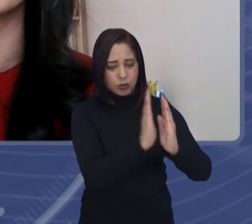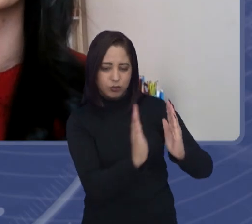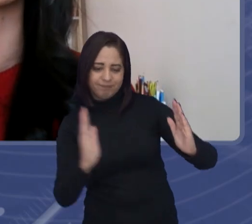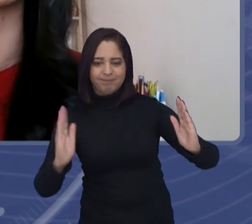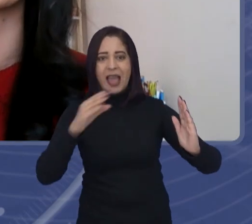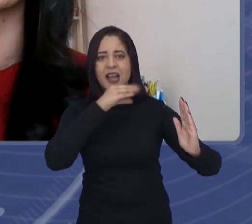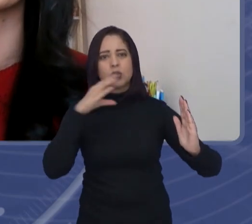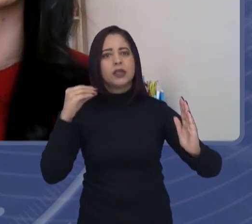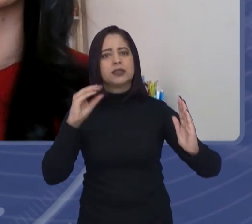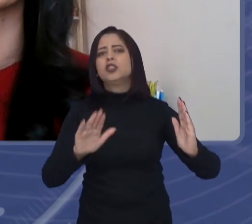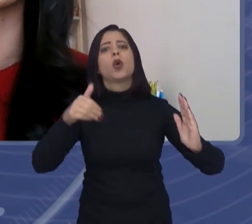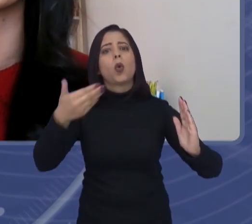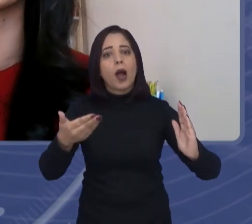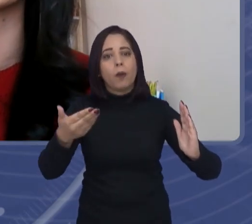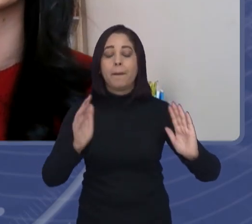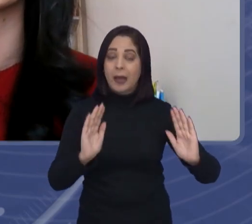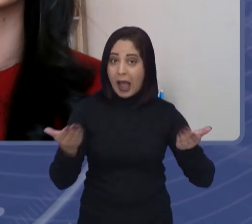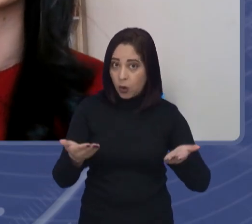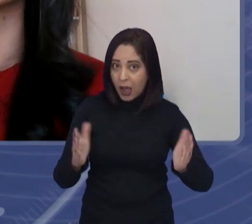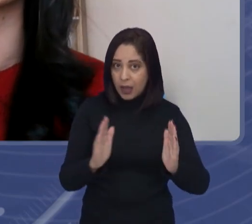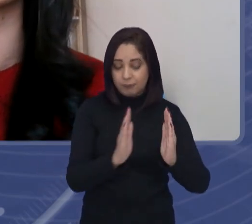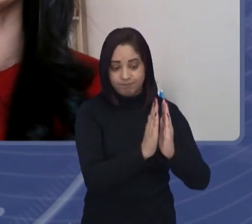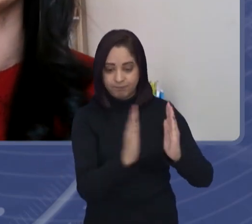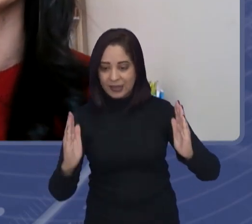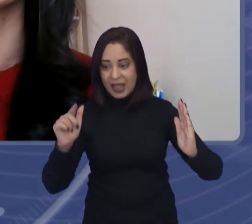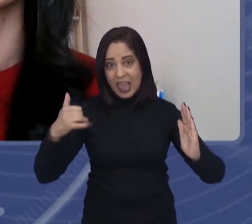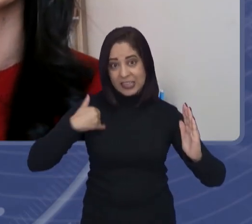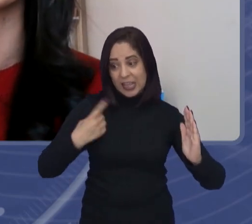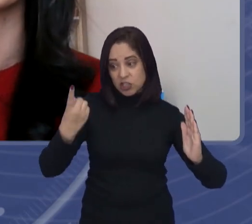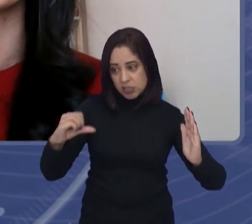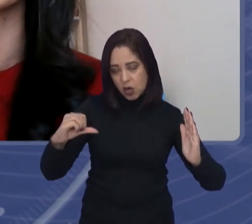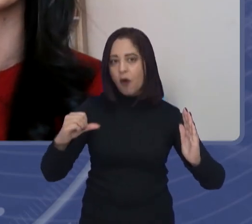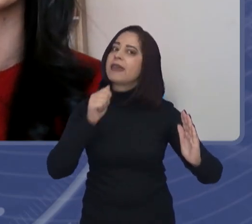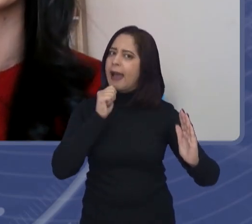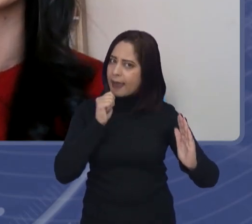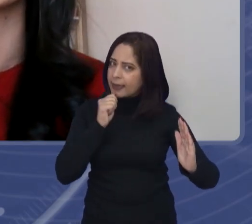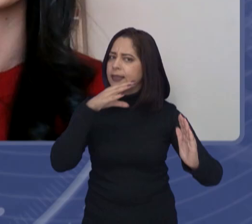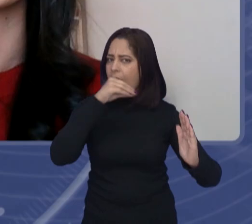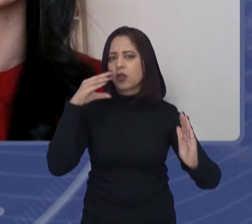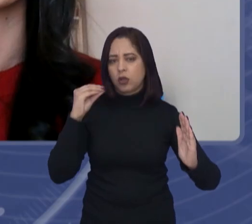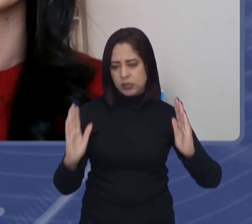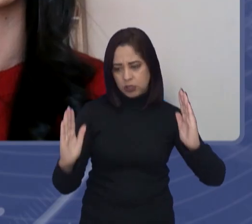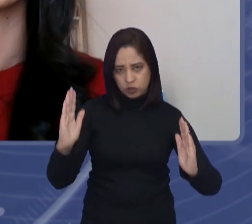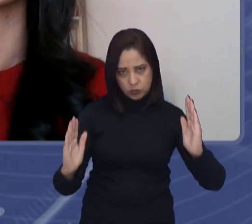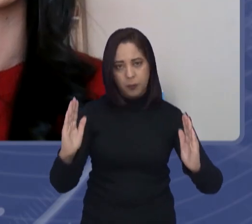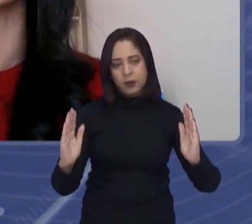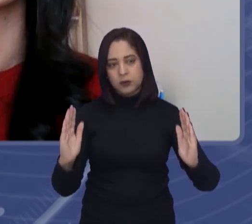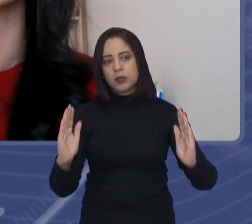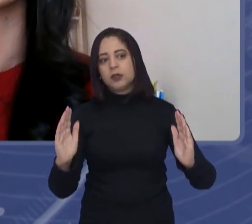No momento é até os 19 anos. E é interessante a gente pensar, né, uma discussão que dá para se abrir